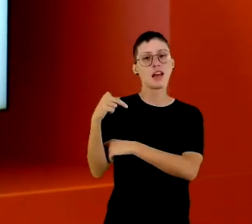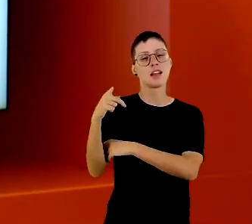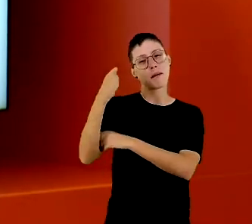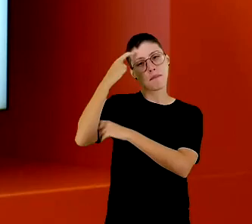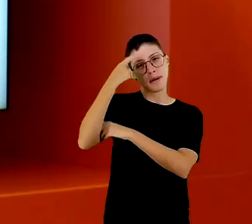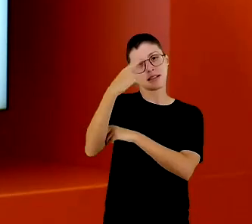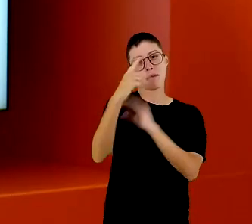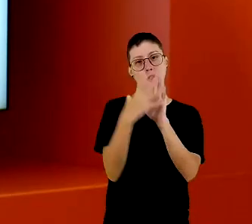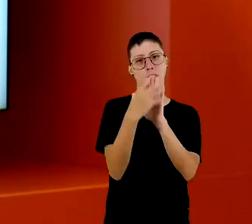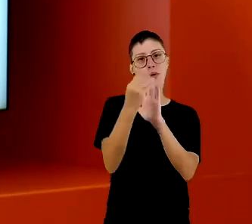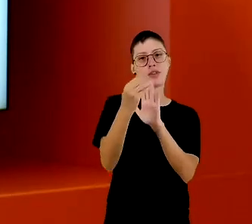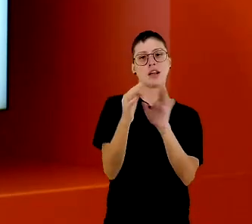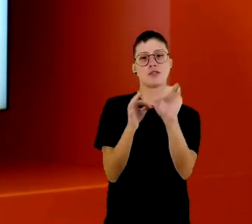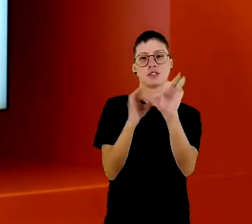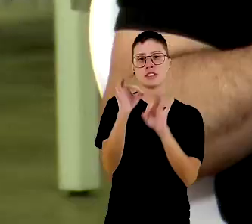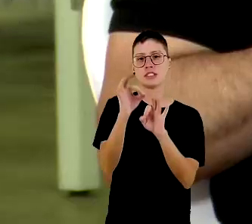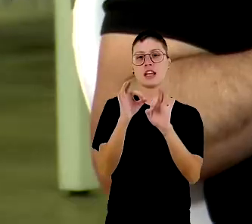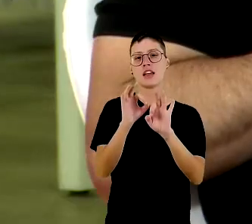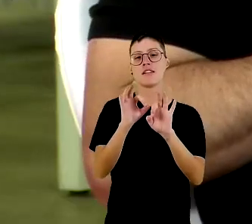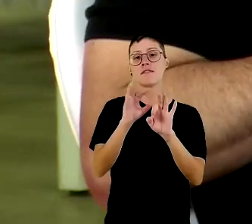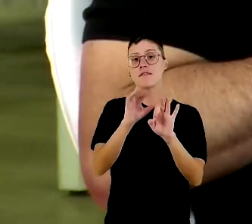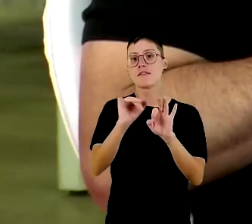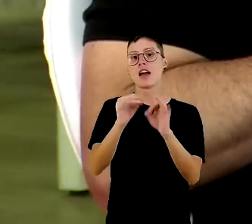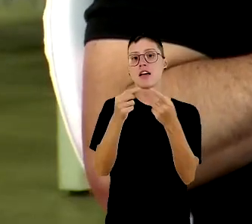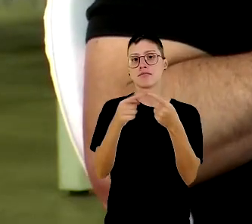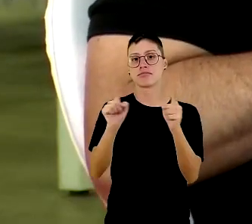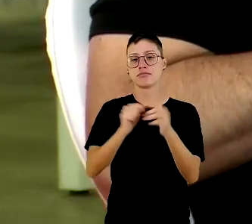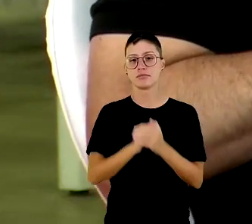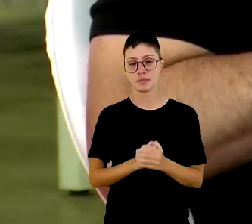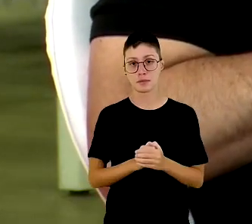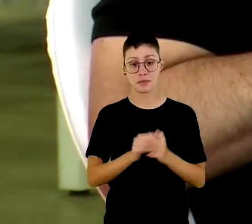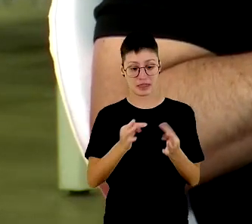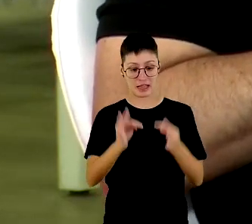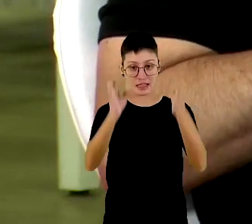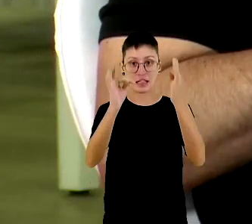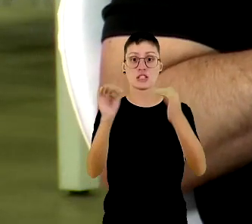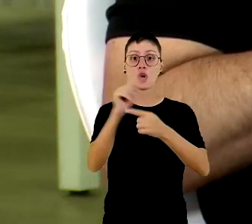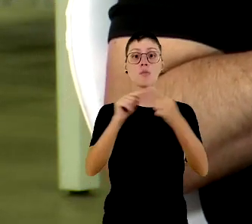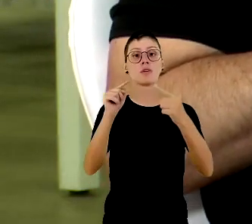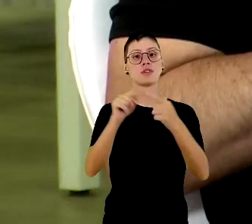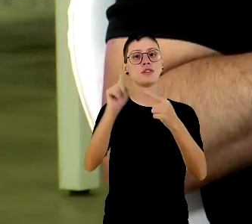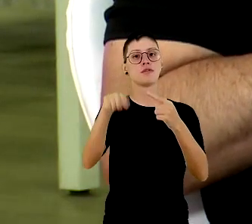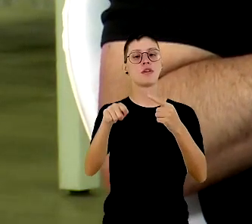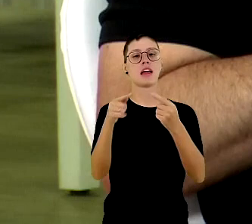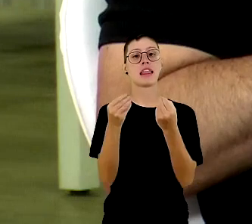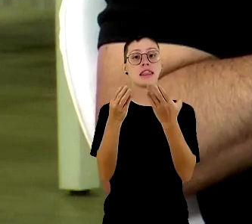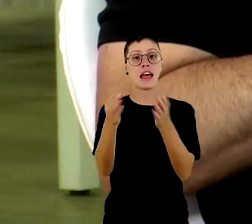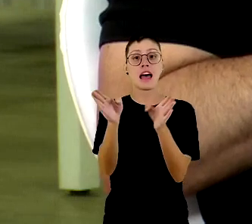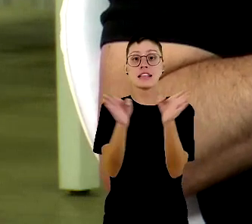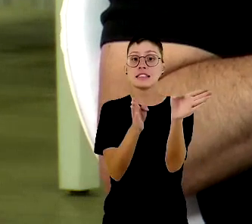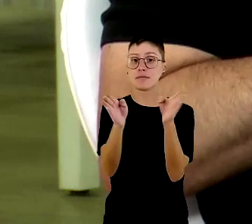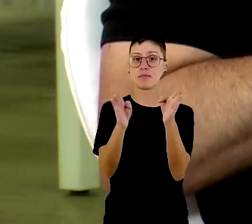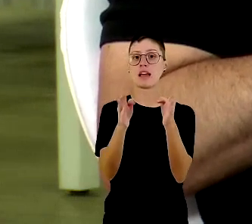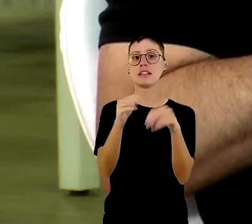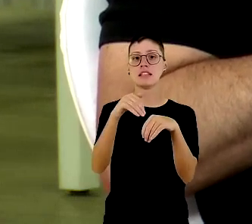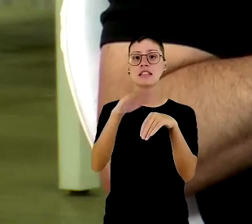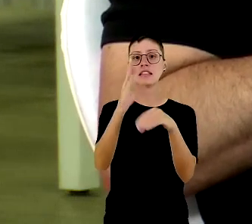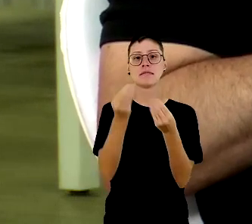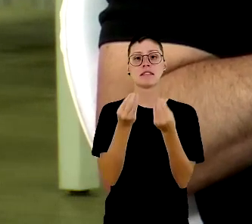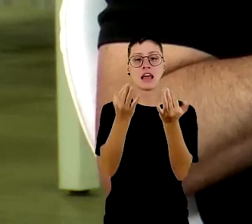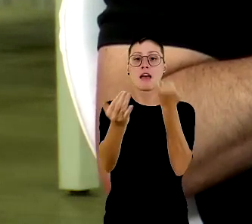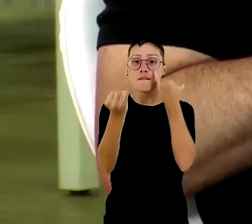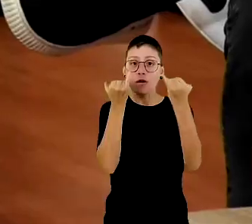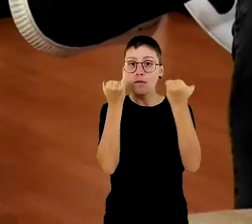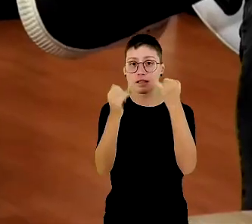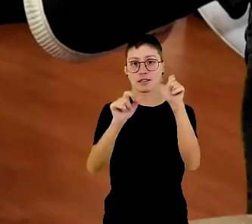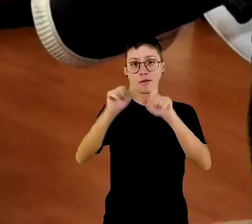está construindo? A tecnologia ela vem para democratizar e para dar mais acesso à informação para o cliente. E uma